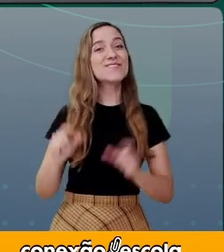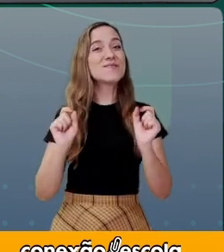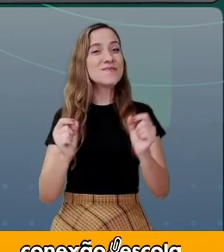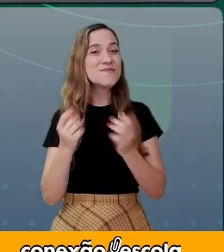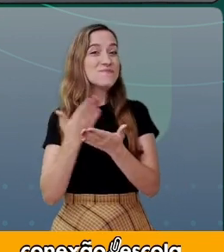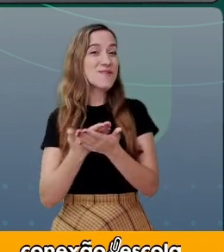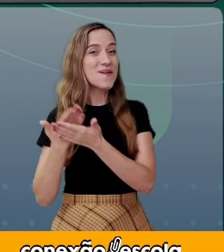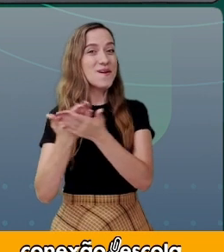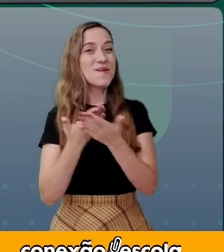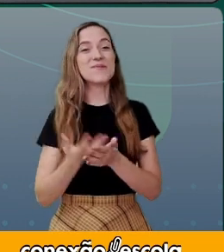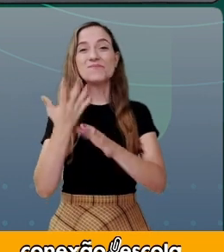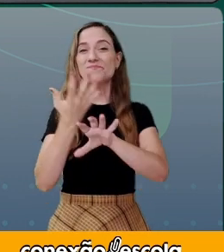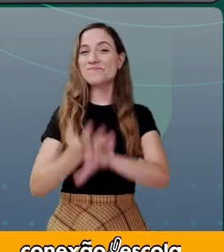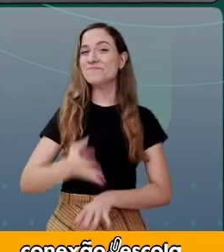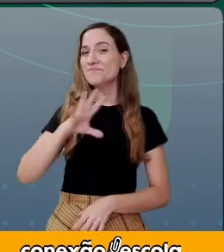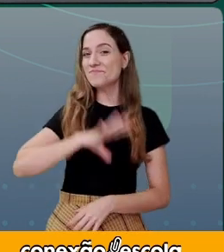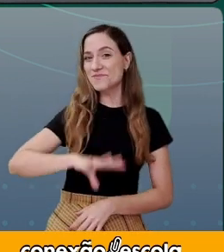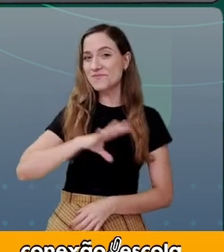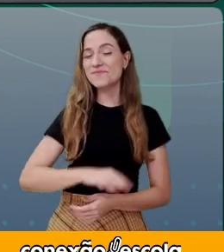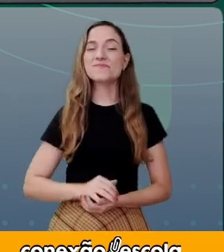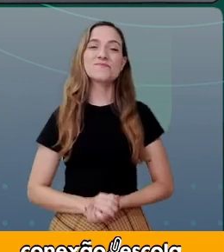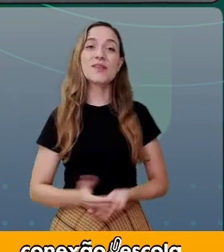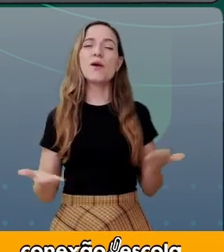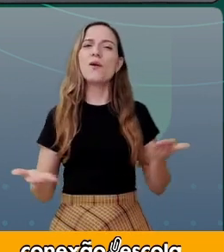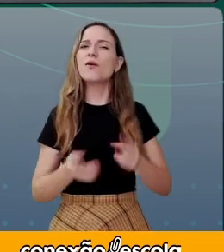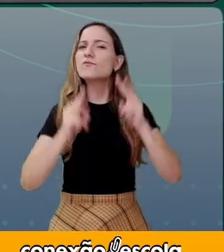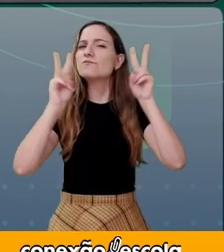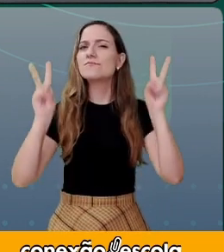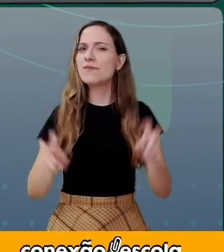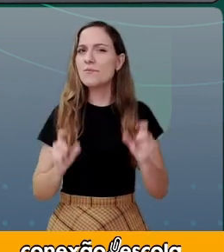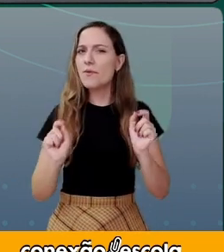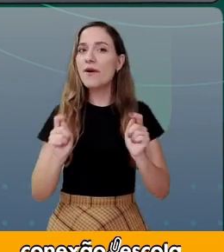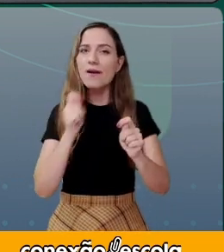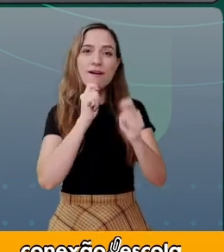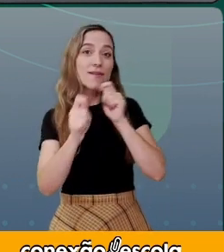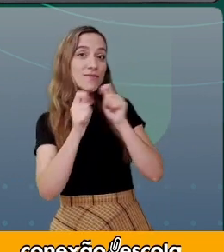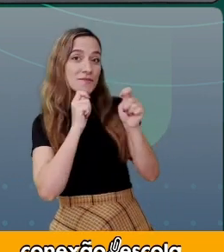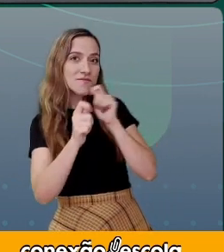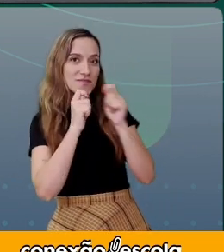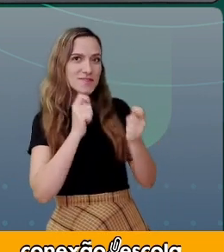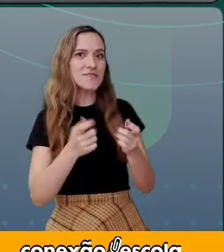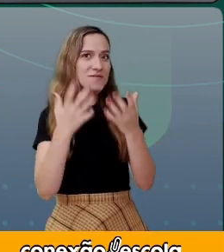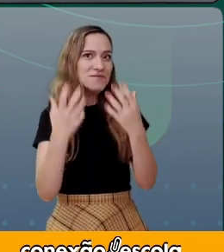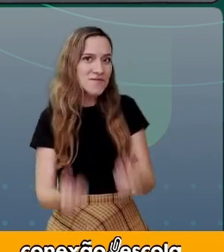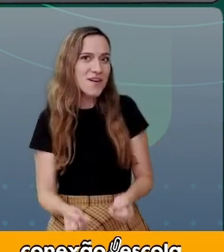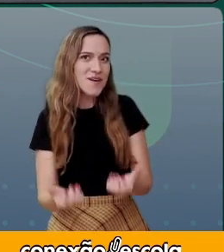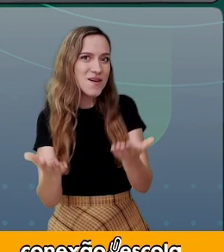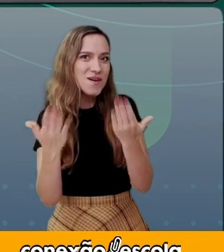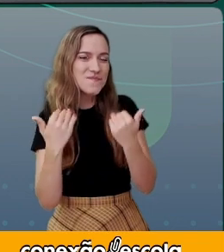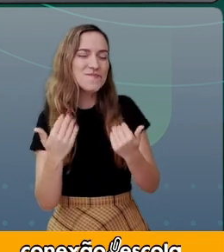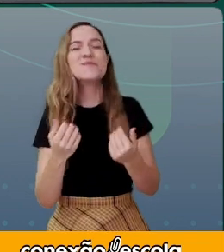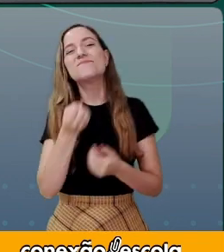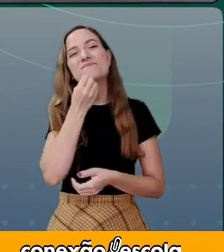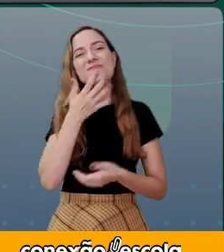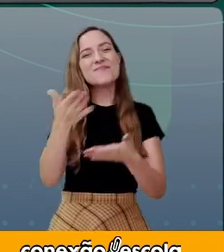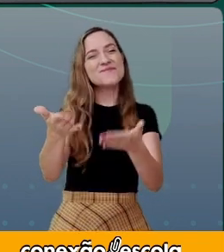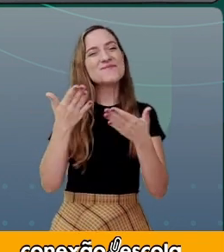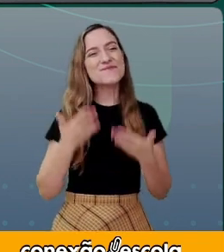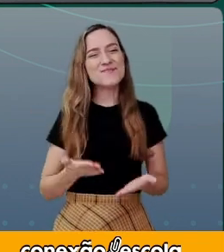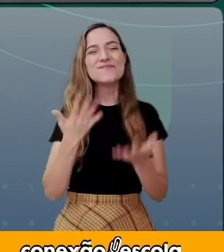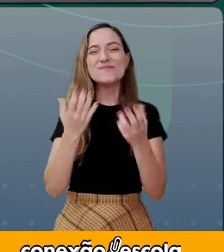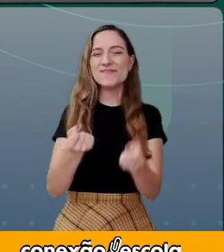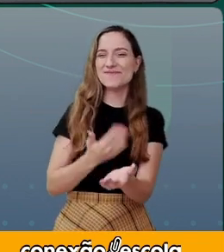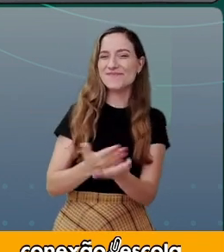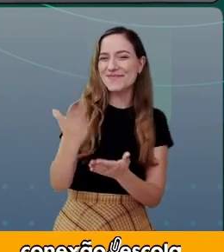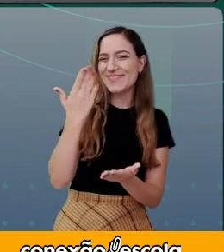aula de língua portuguesa. O tema de hoje será entrevista. Vamos fazer? Sejam todos bem-vindos e vamos